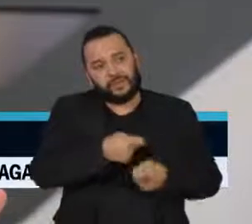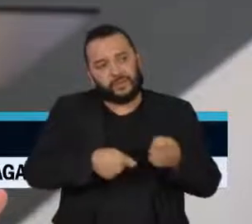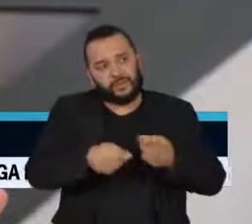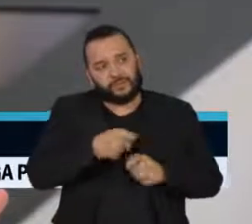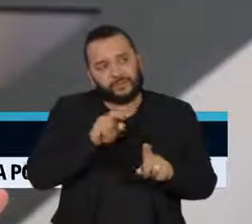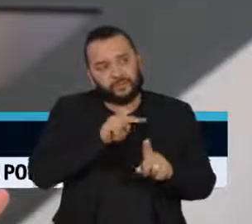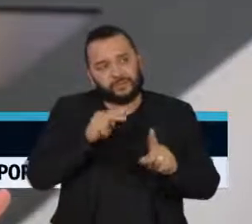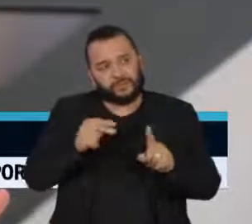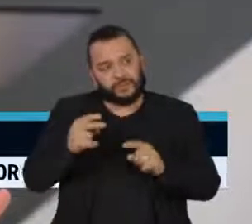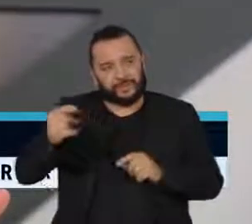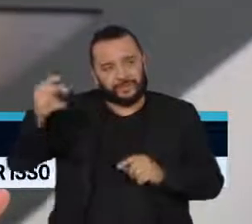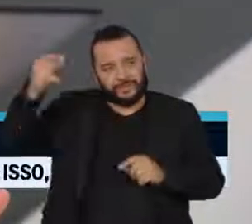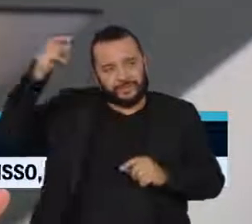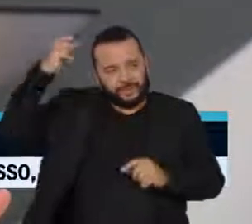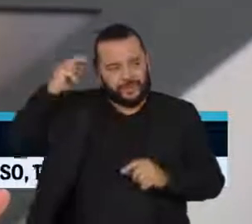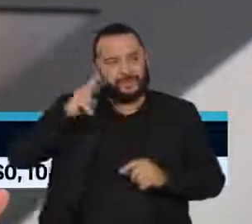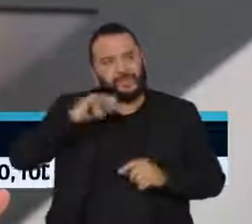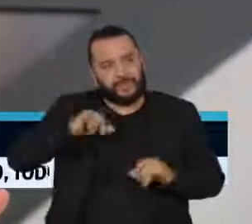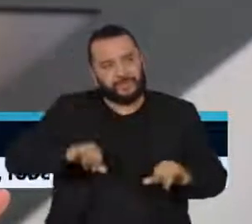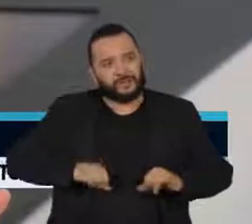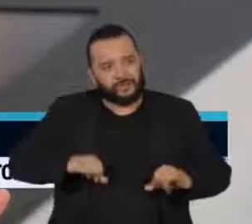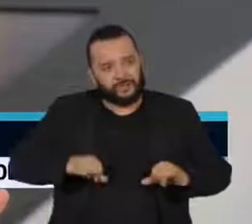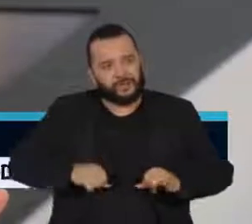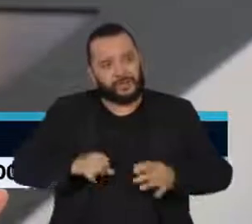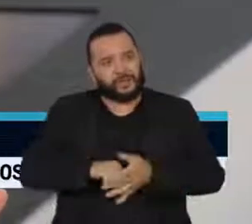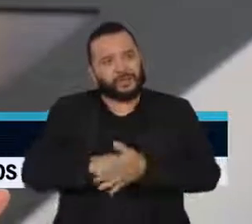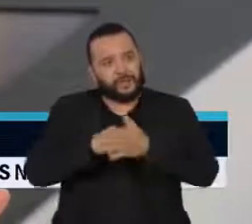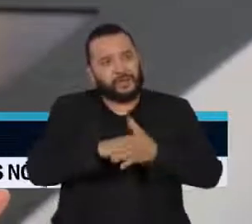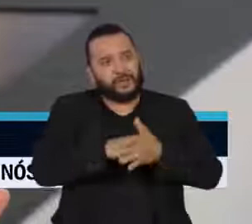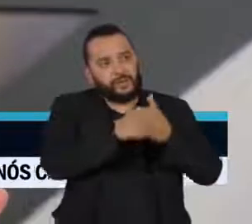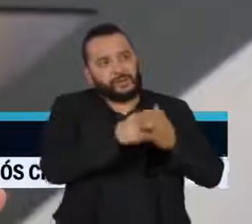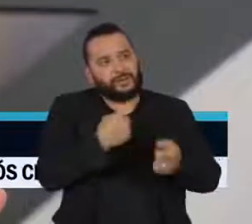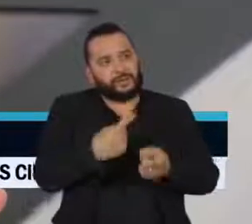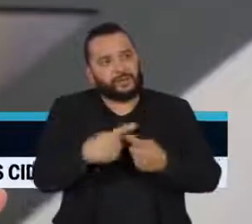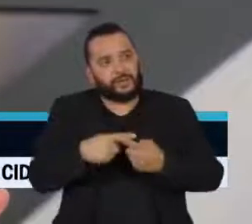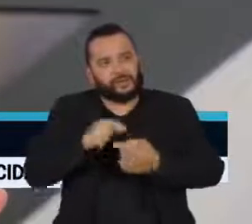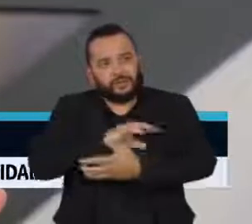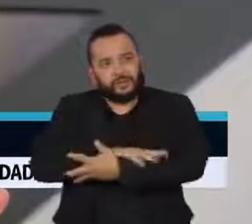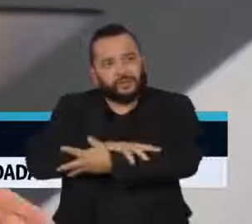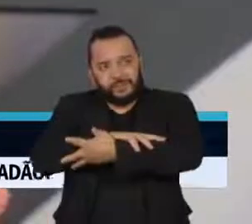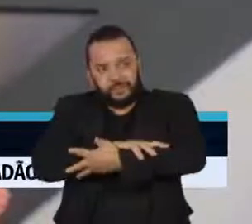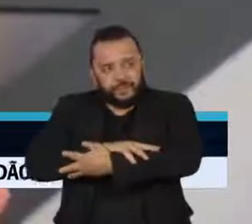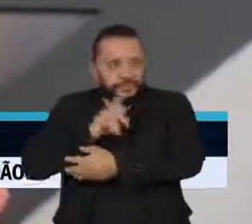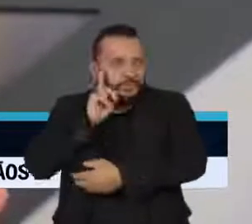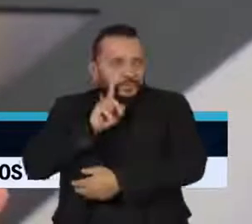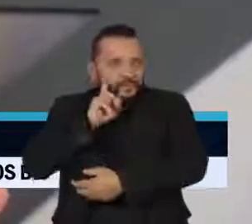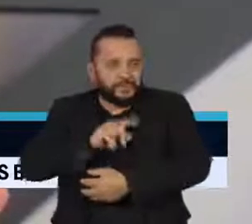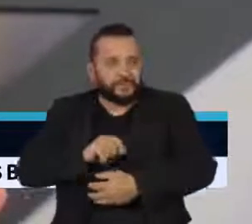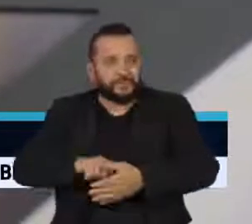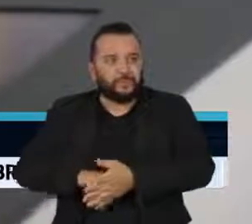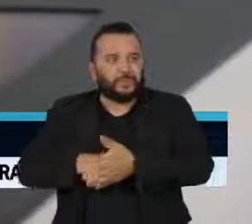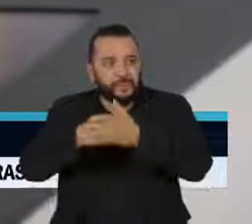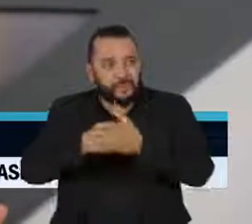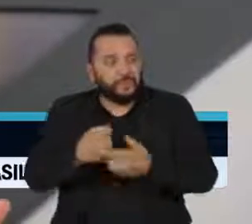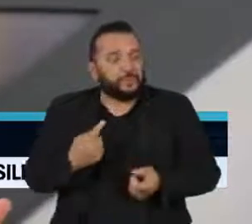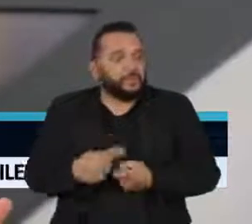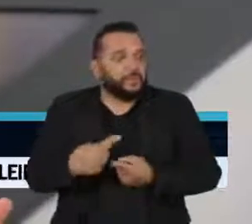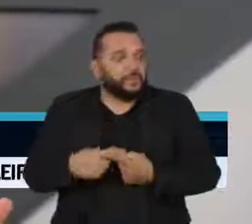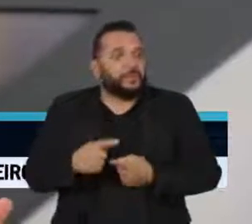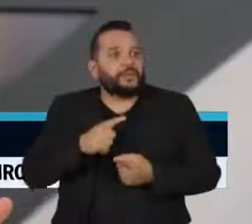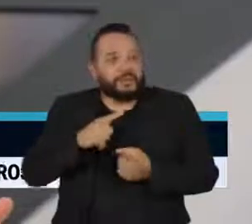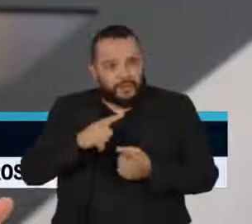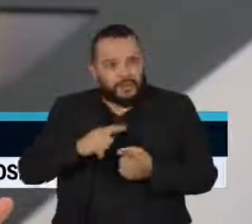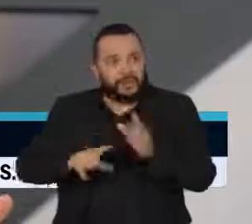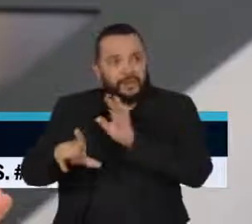antiga, ele vai sofrer com sanções da União Europeia, dos Estados Unidos, onde estão passando leis, né, que vão punir